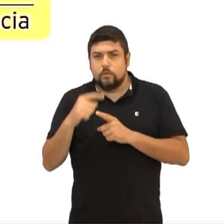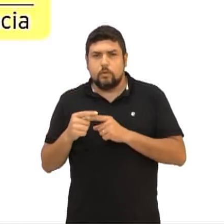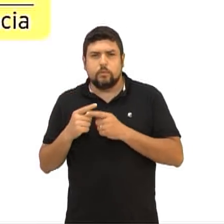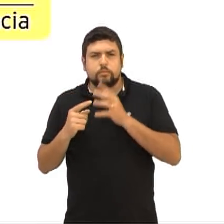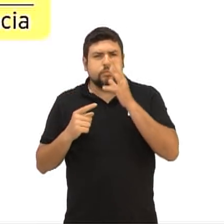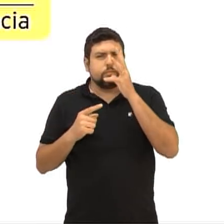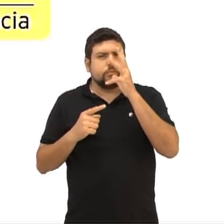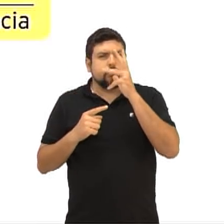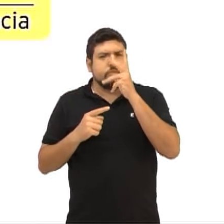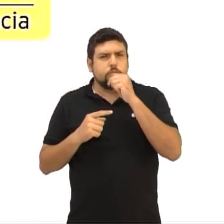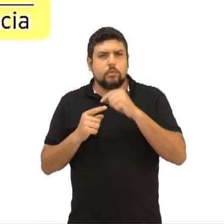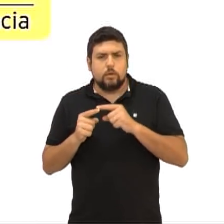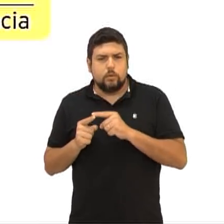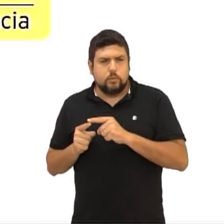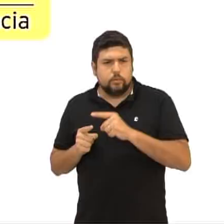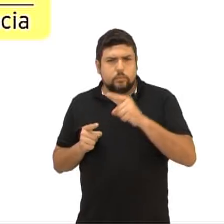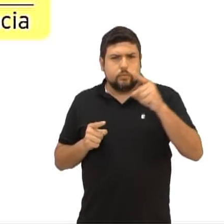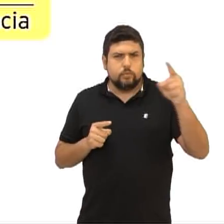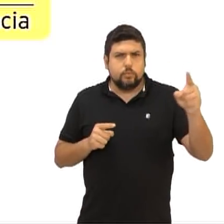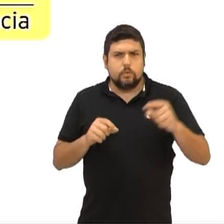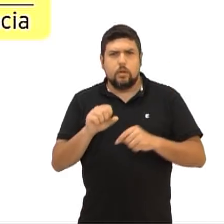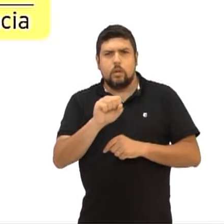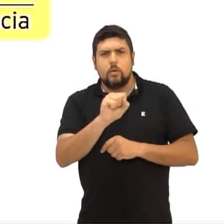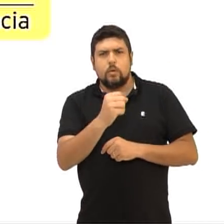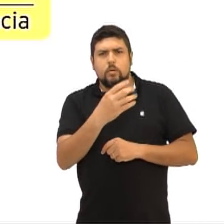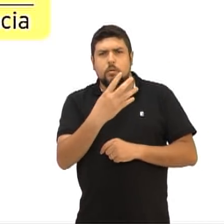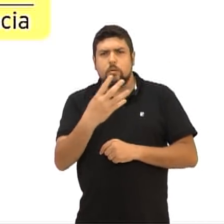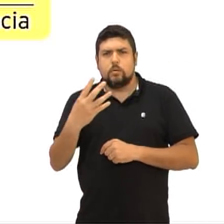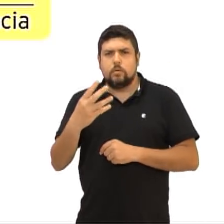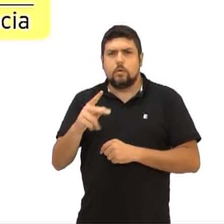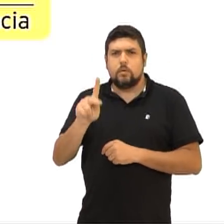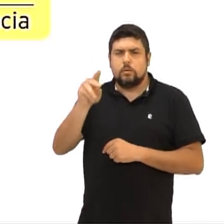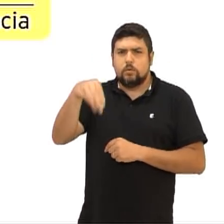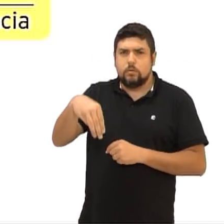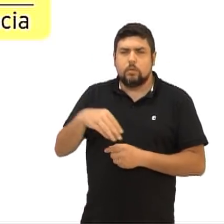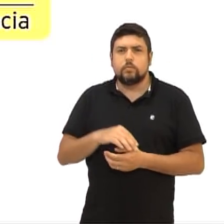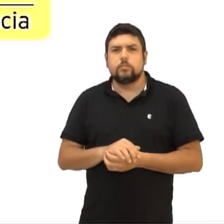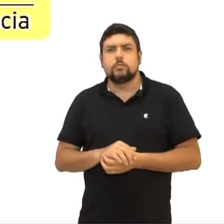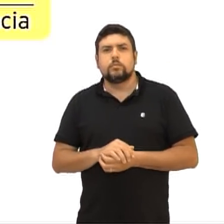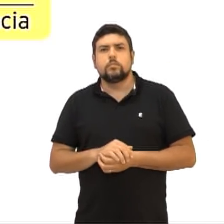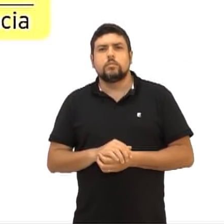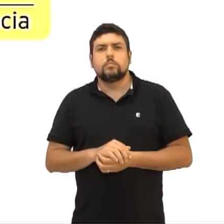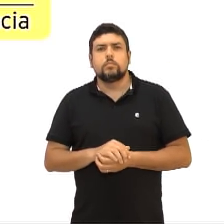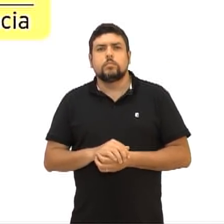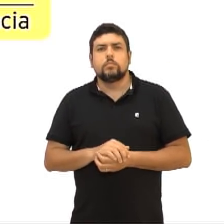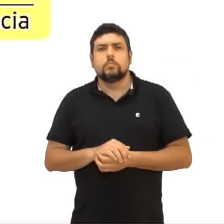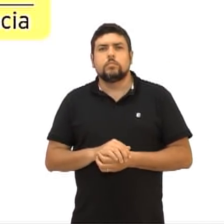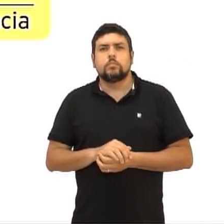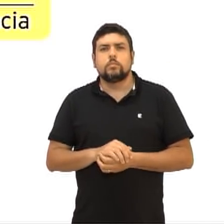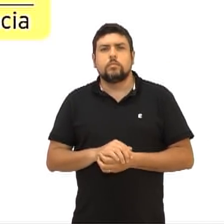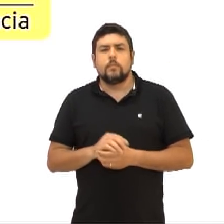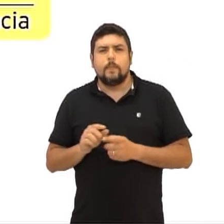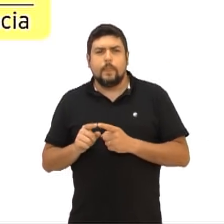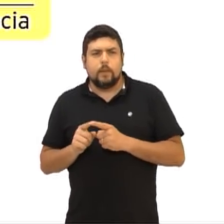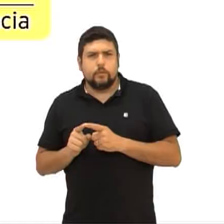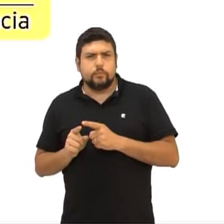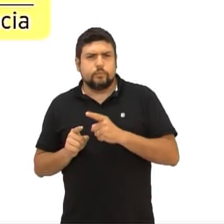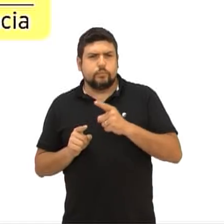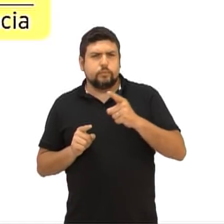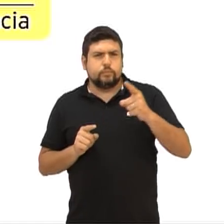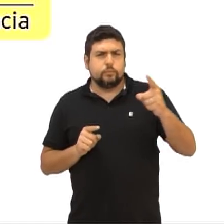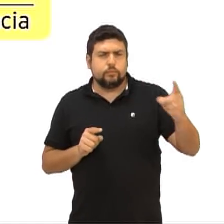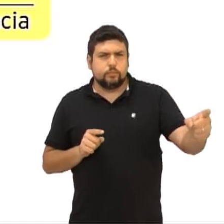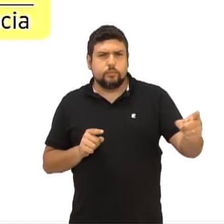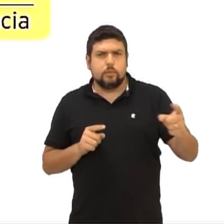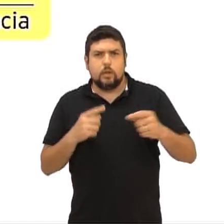de 844 quilômetros. Quantos quilômetros Marcos percorreu em 1